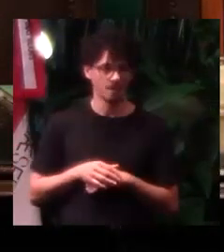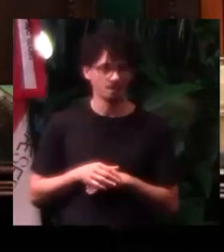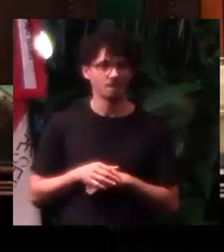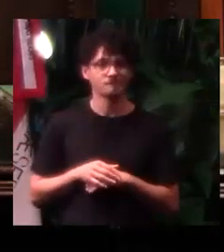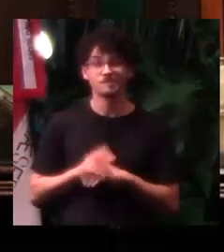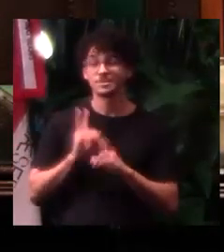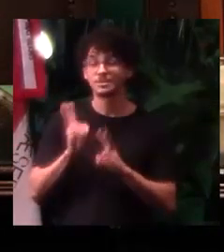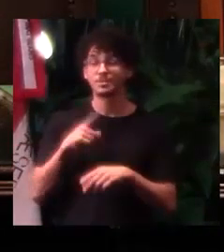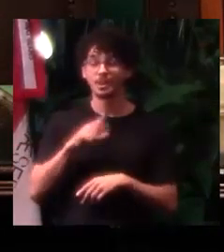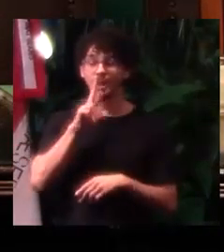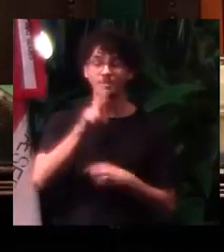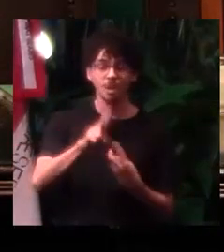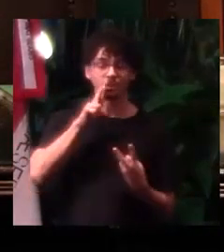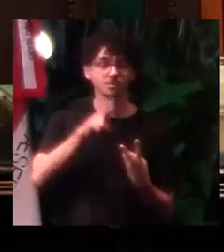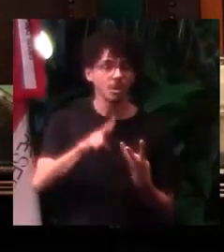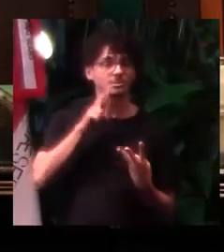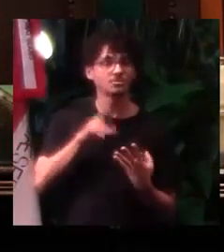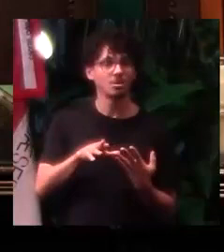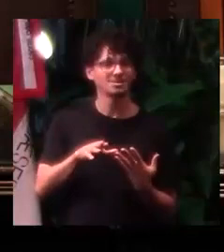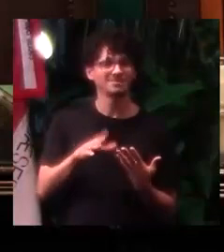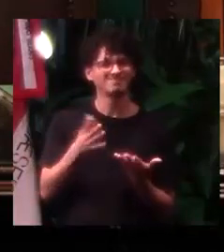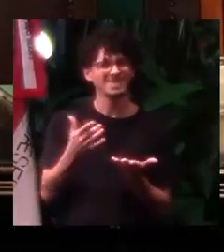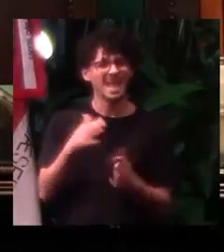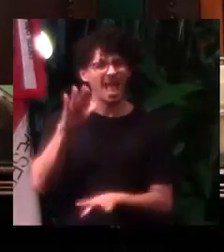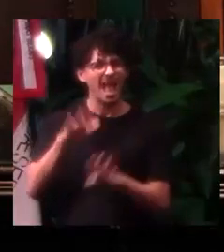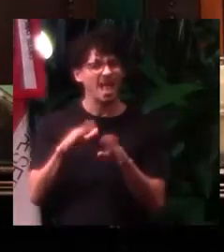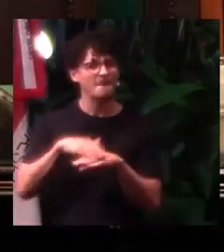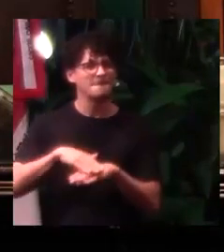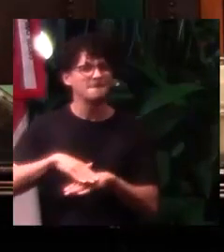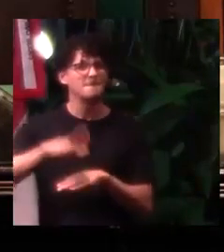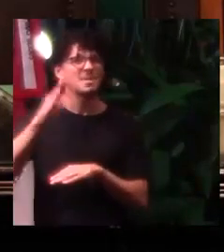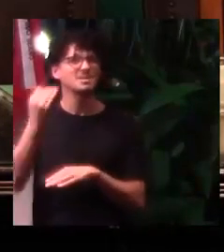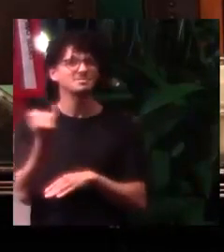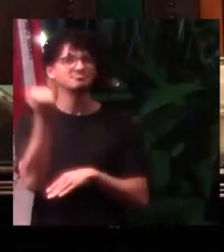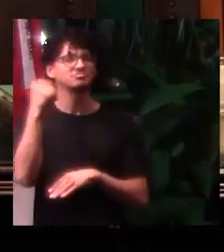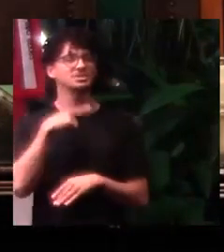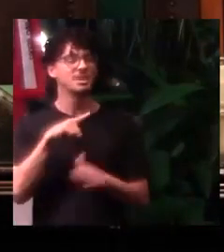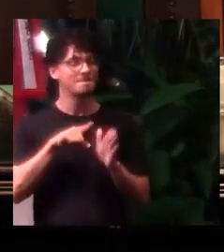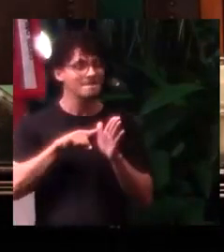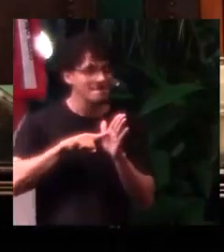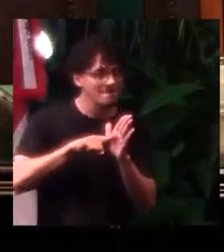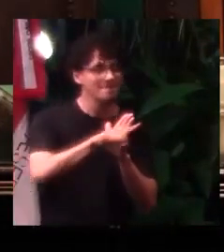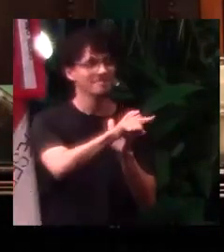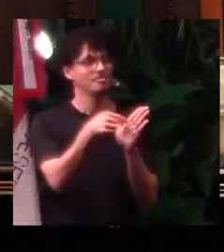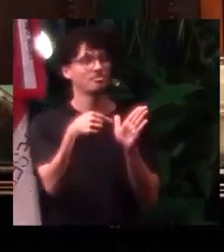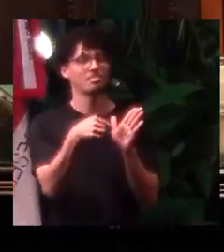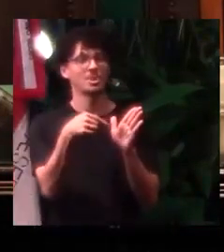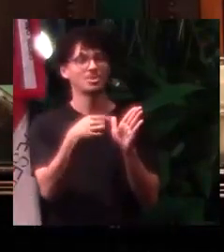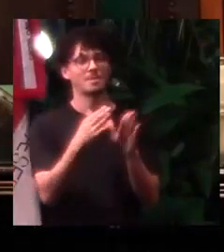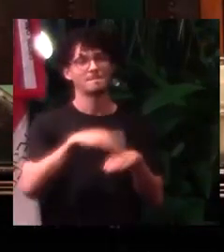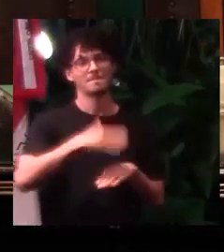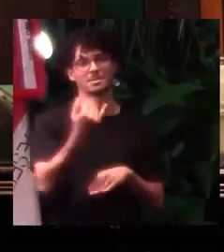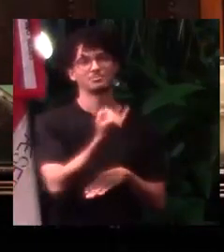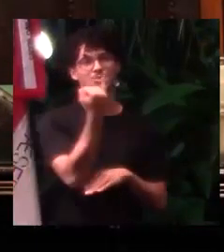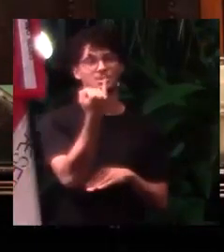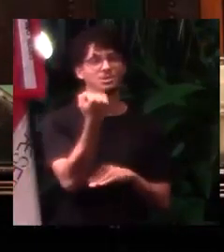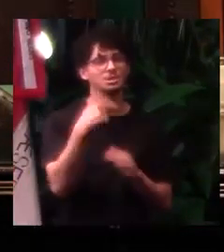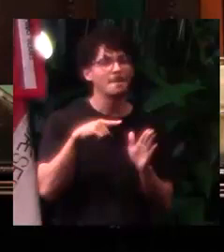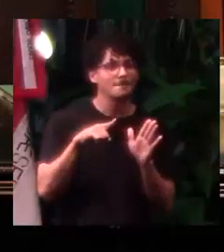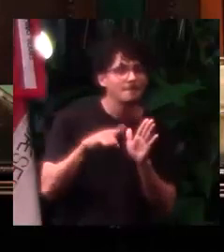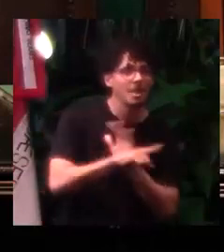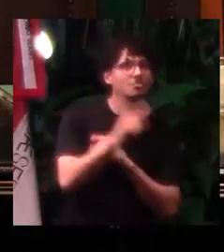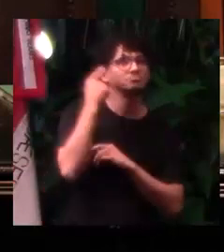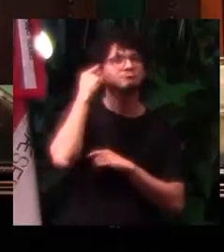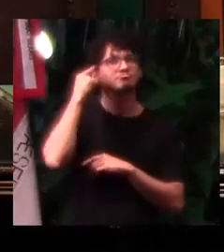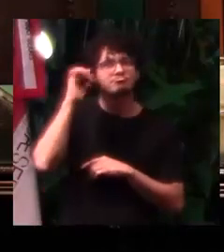a resposta sempre. E eu acho que é mais importante, às vezes, você manter a pergunta. Você manter a pergunta ecoando.